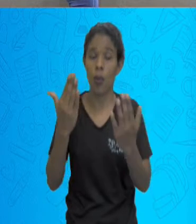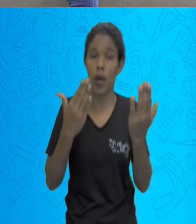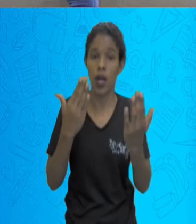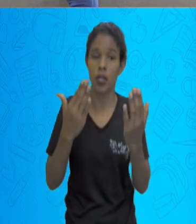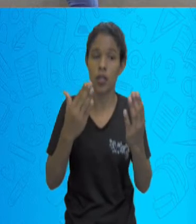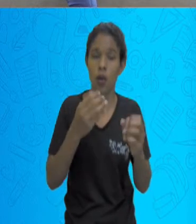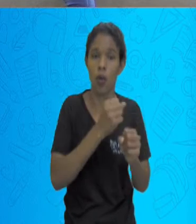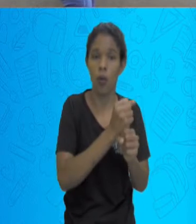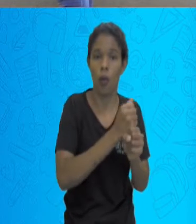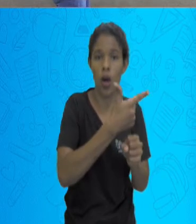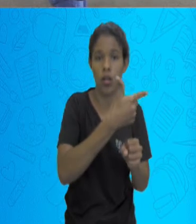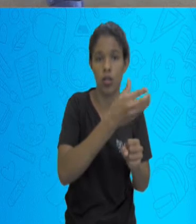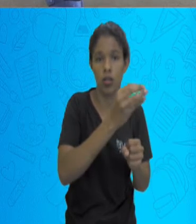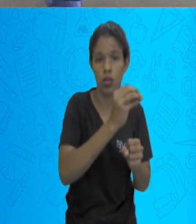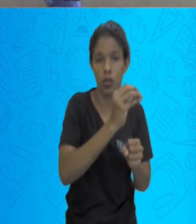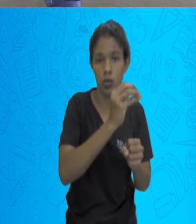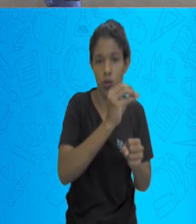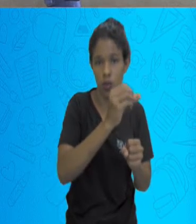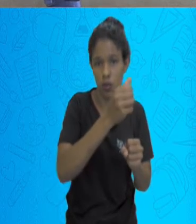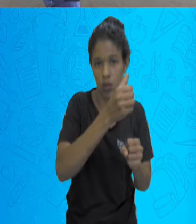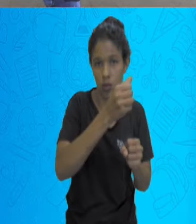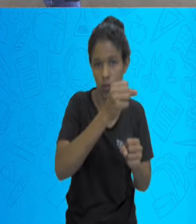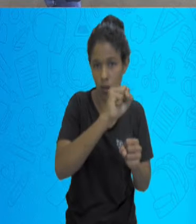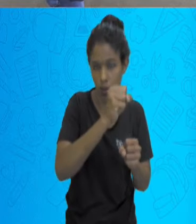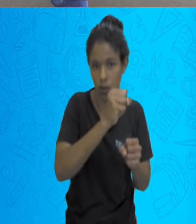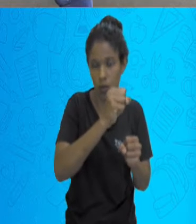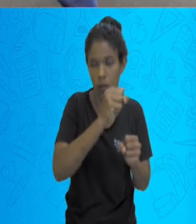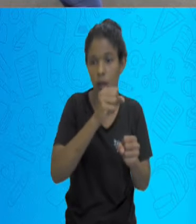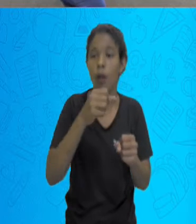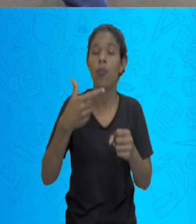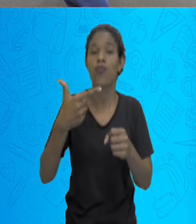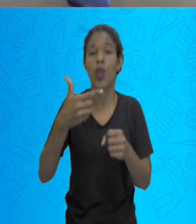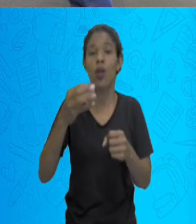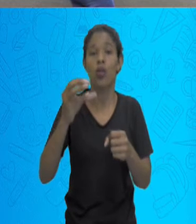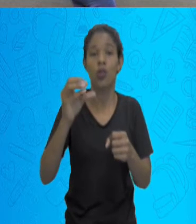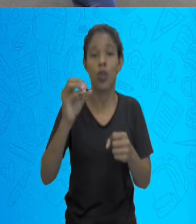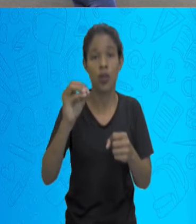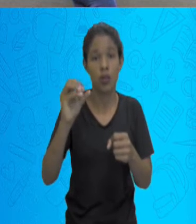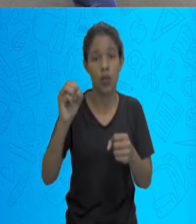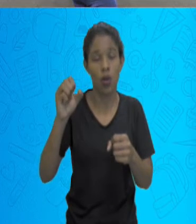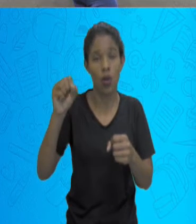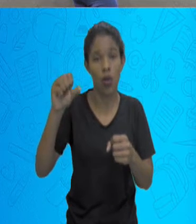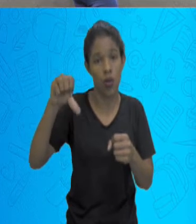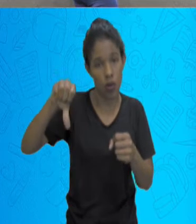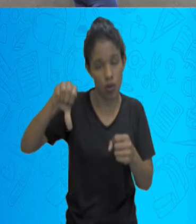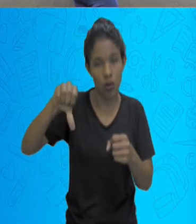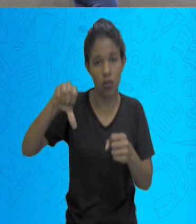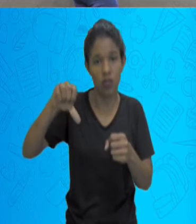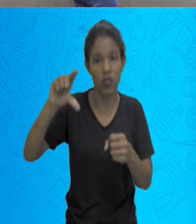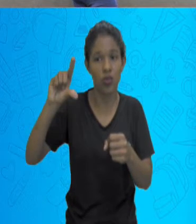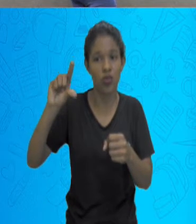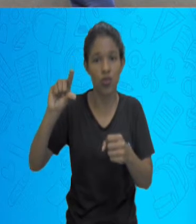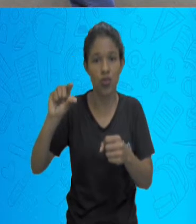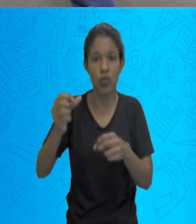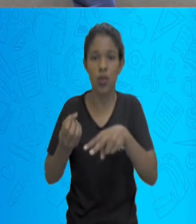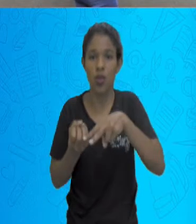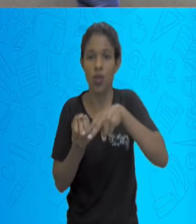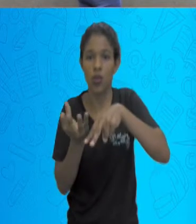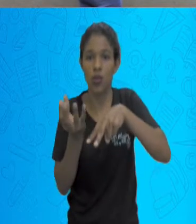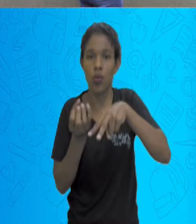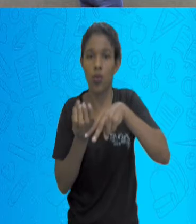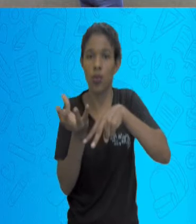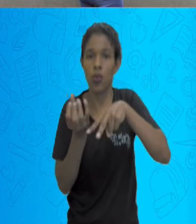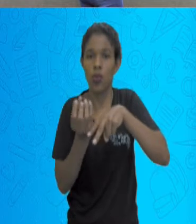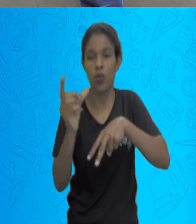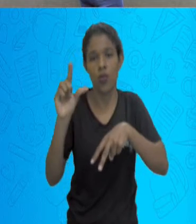ó, que em 2009, em relação ao ano anterior, houve queda. Aí houve só um aumento, aí depois,